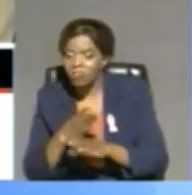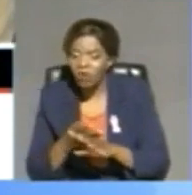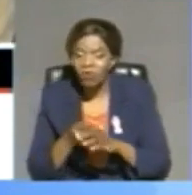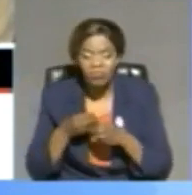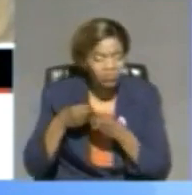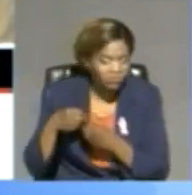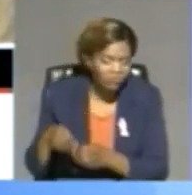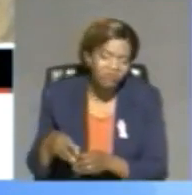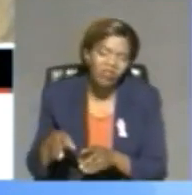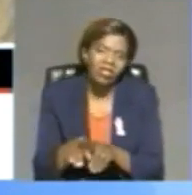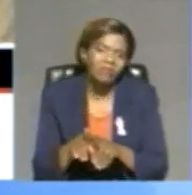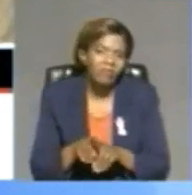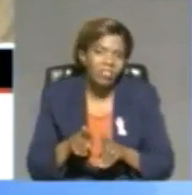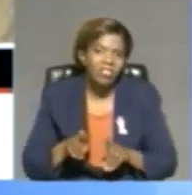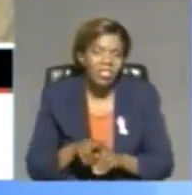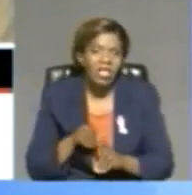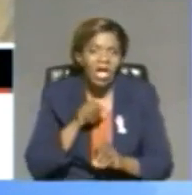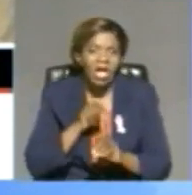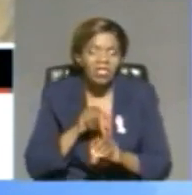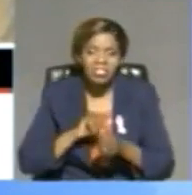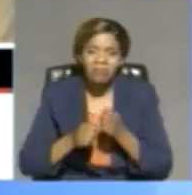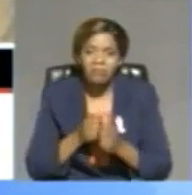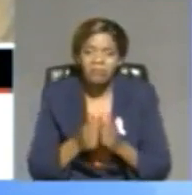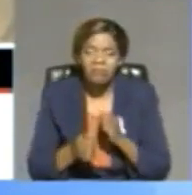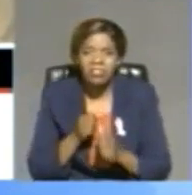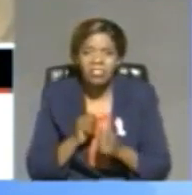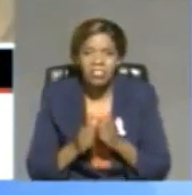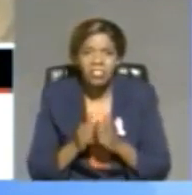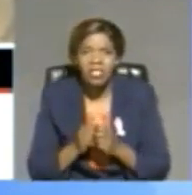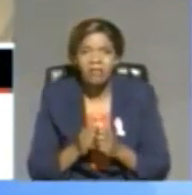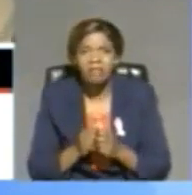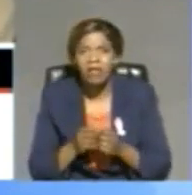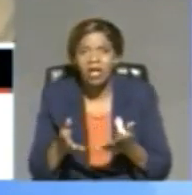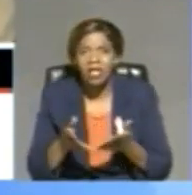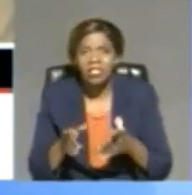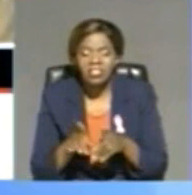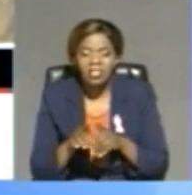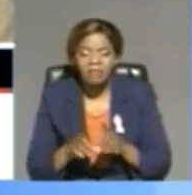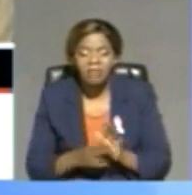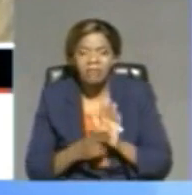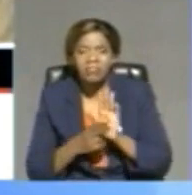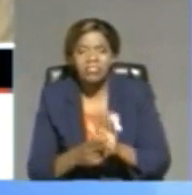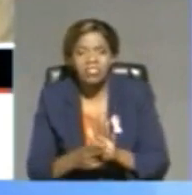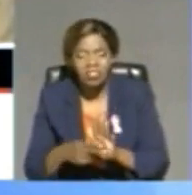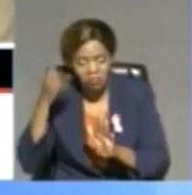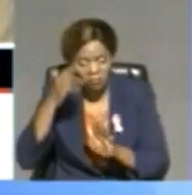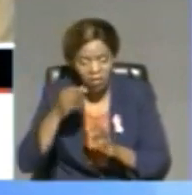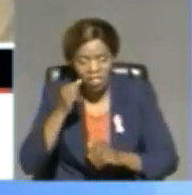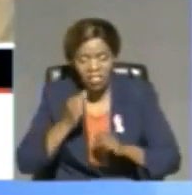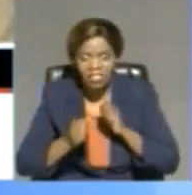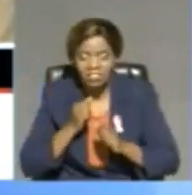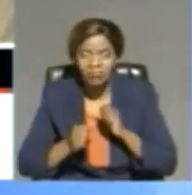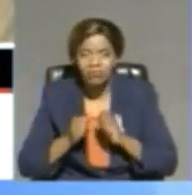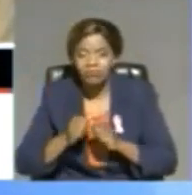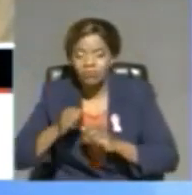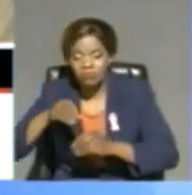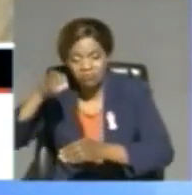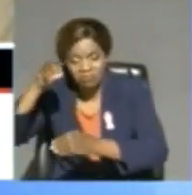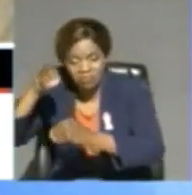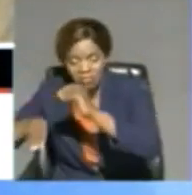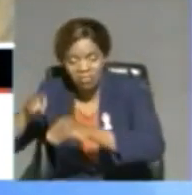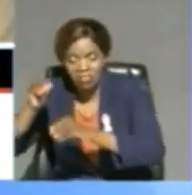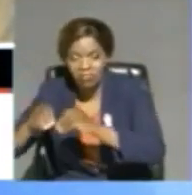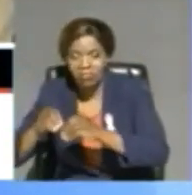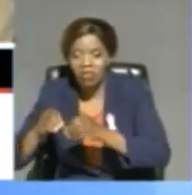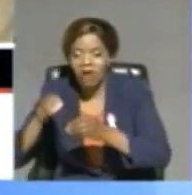porque potencializa um problema e tenta trazer isso para a disputa eleitoral, acirrando ainda mais os ânimos do eleitorado, que